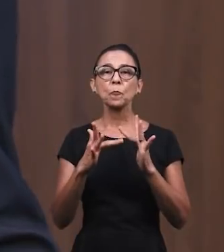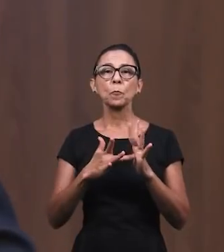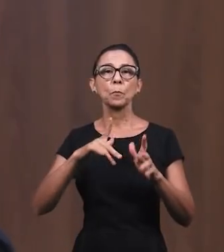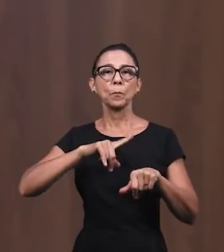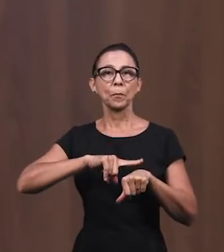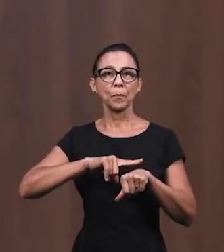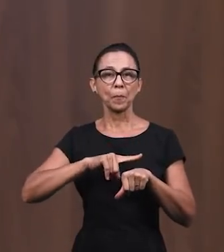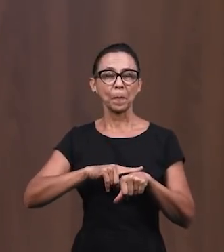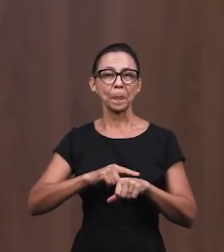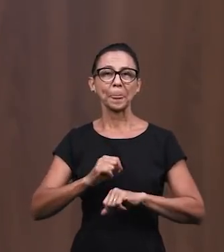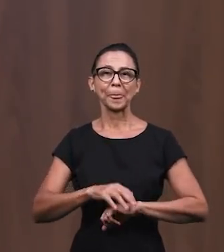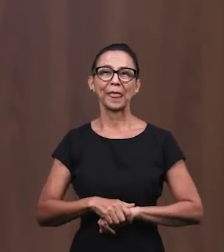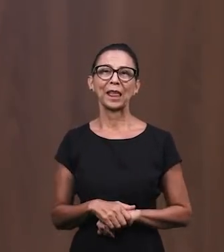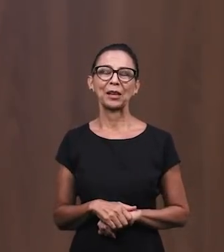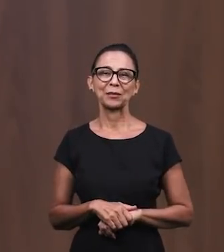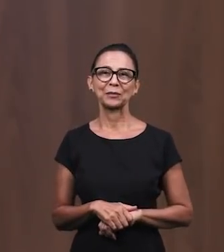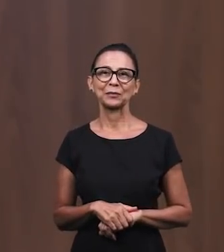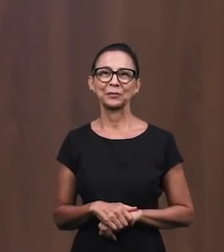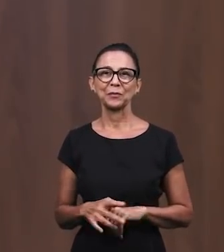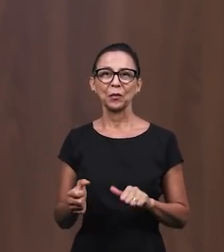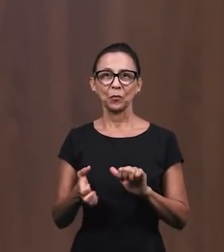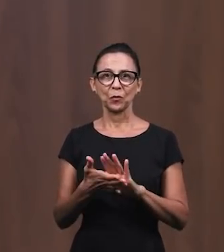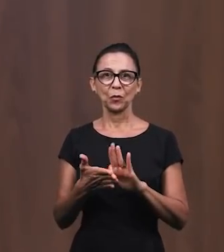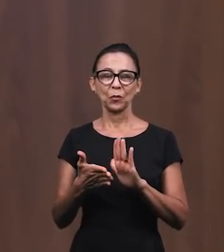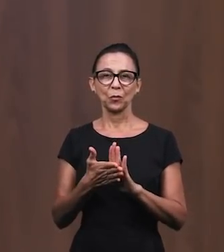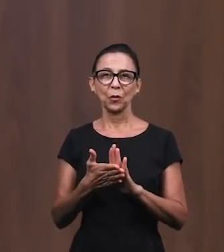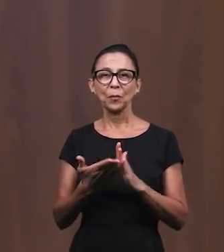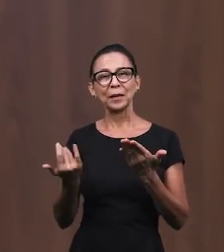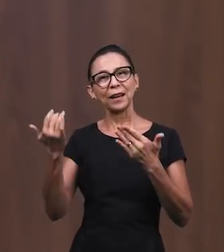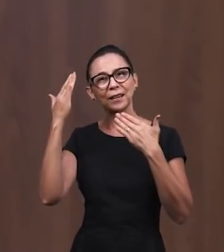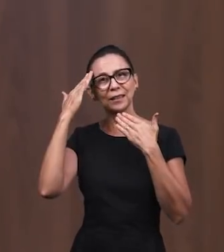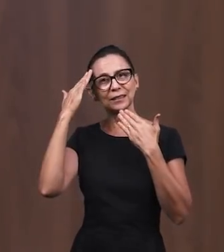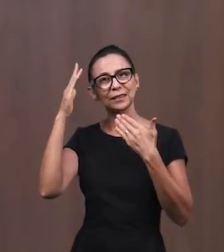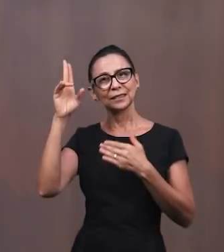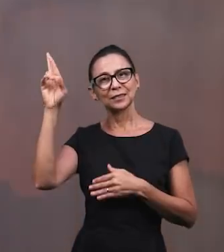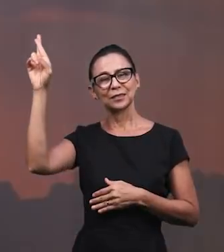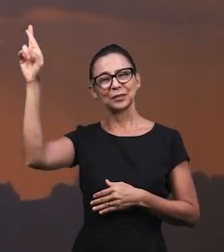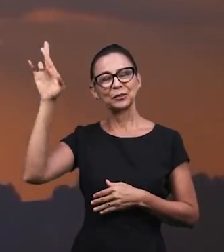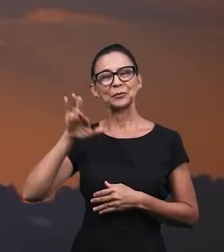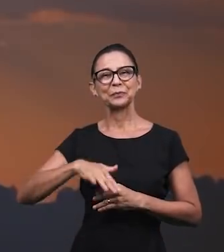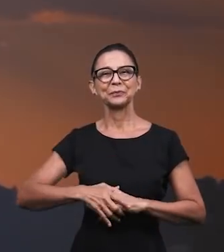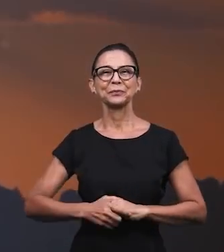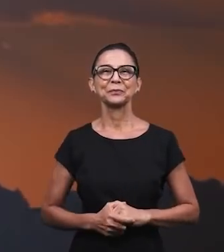Glória a Jesus. Nós vamos nessa hora cantar um louvor de gratidão ao nome do Senhor.